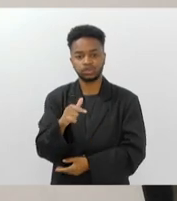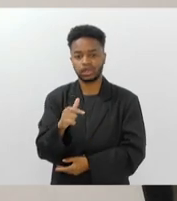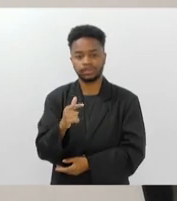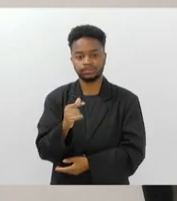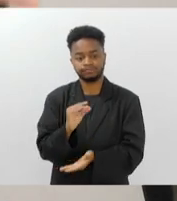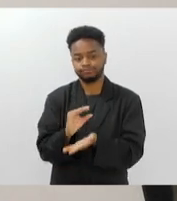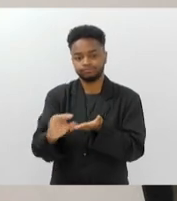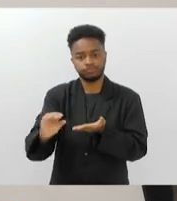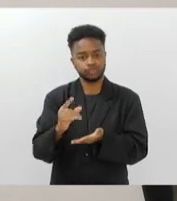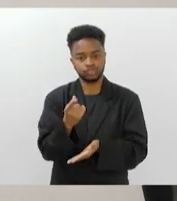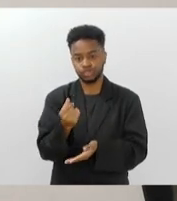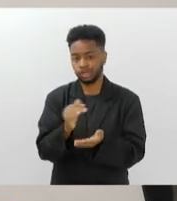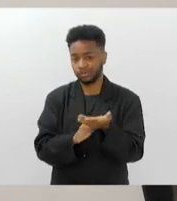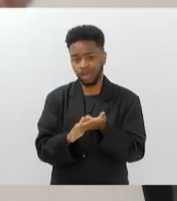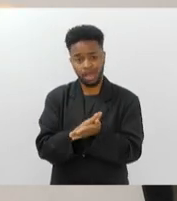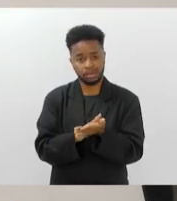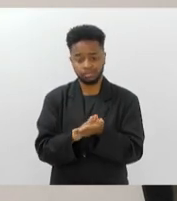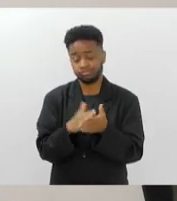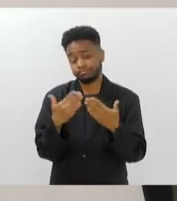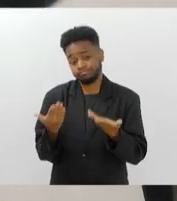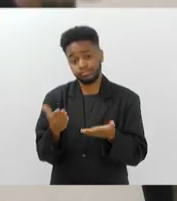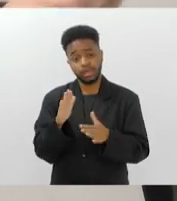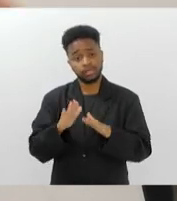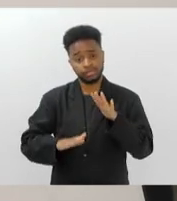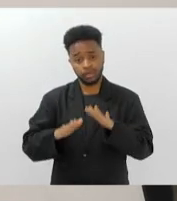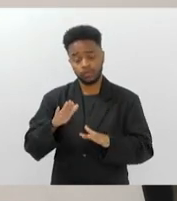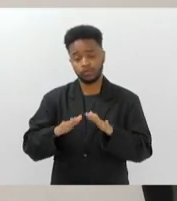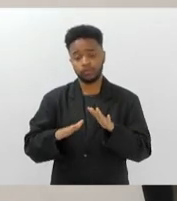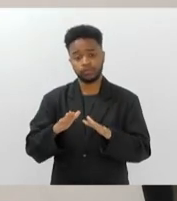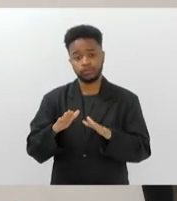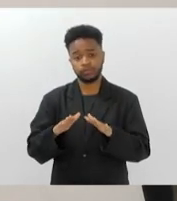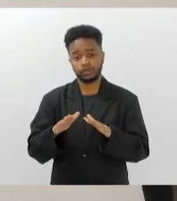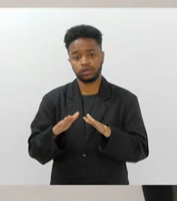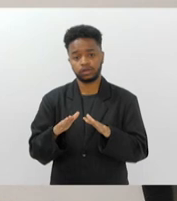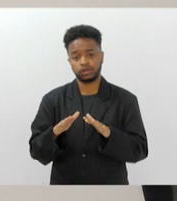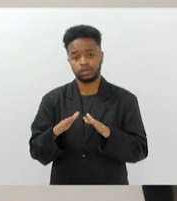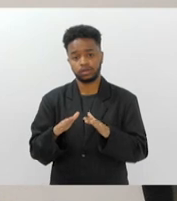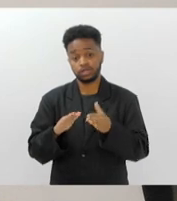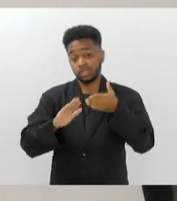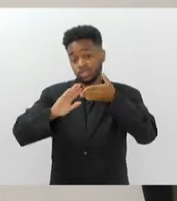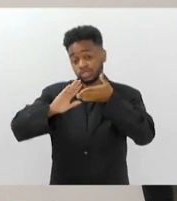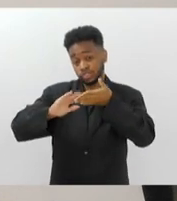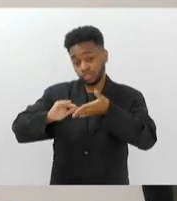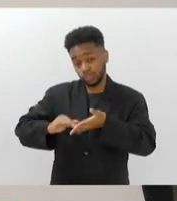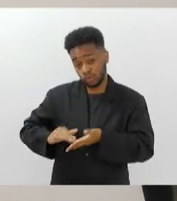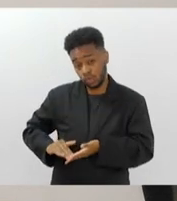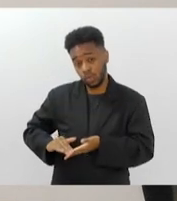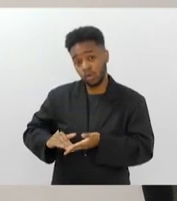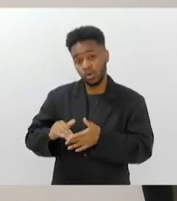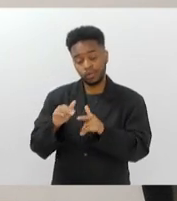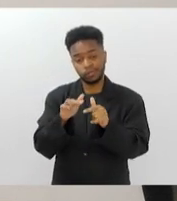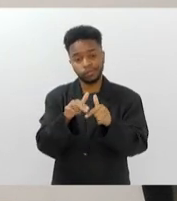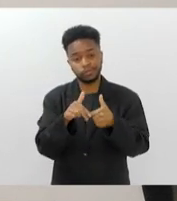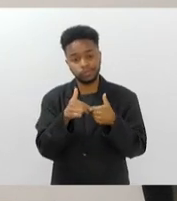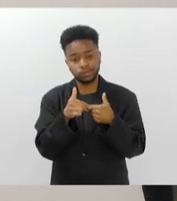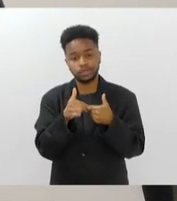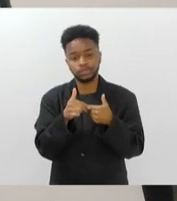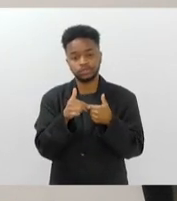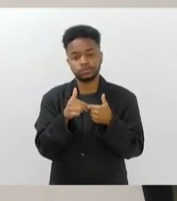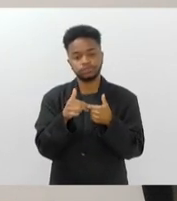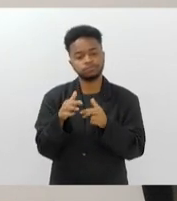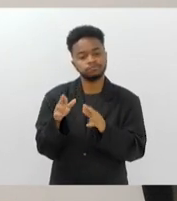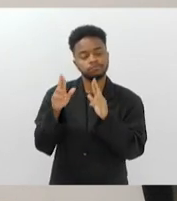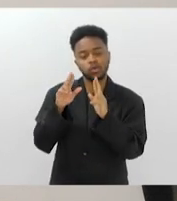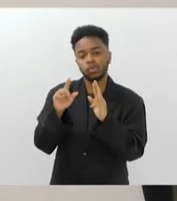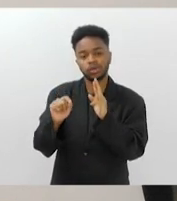recurso que tava programado provavelmente aquilo essa essa retirada pode ter sido por conta dessa expectativa de que